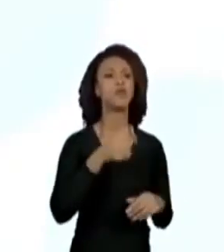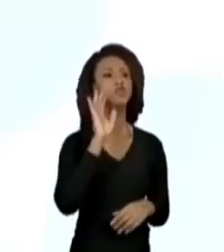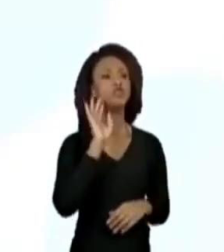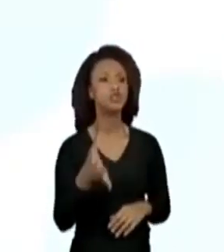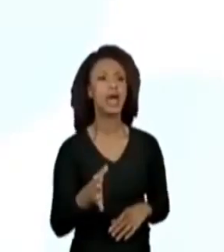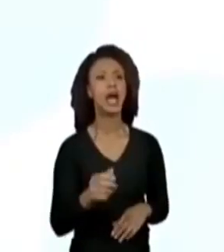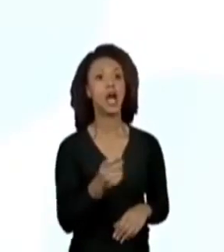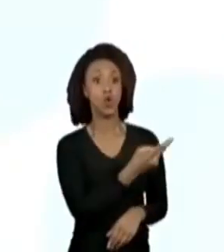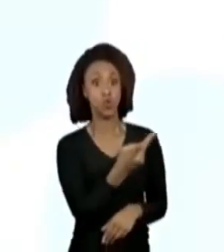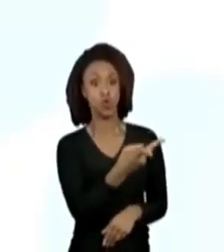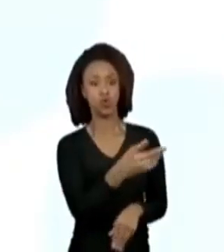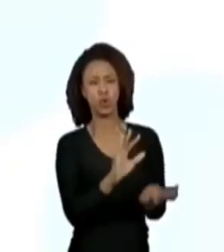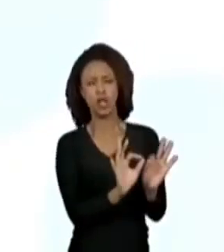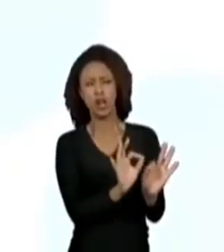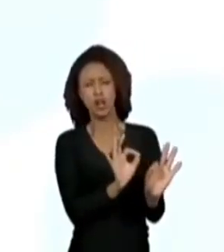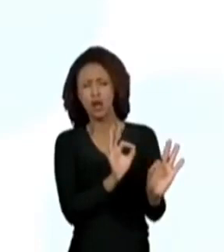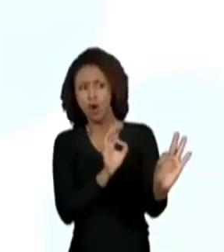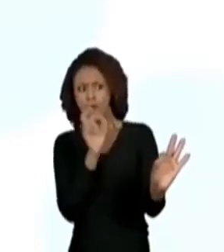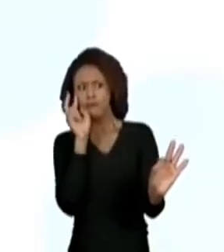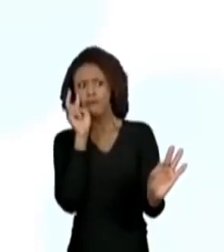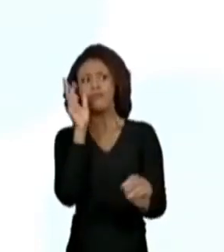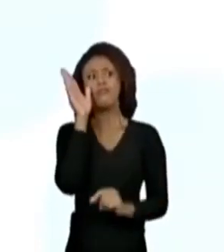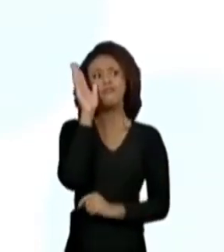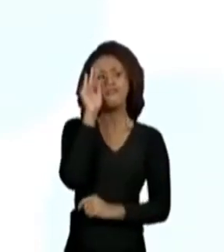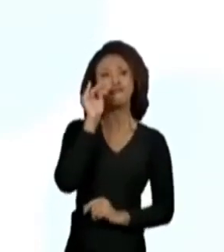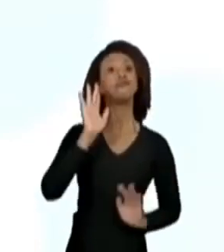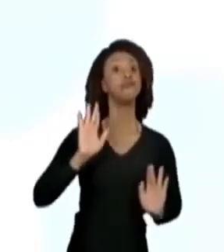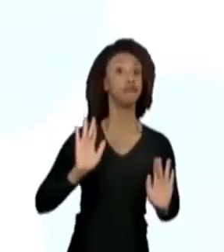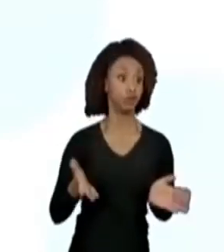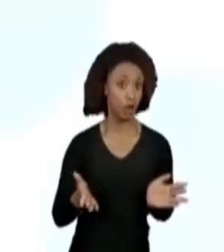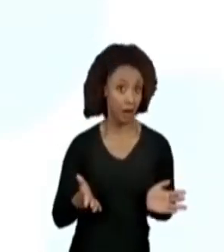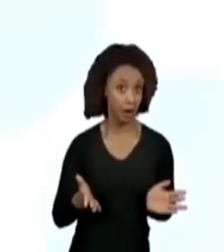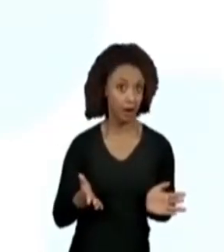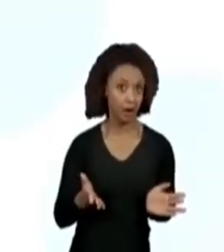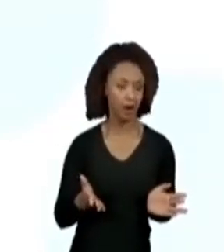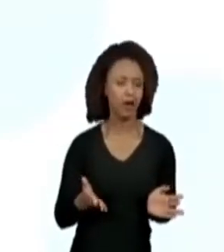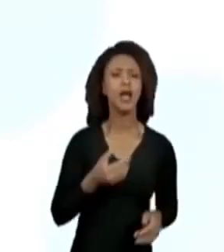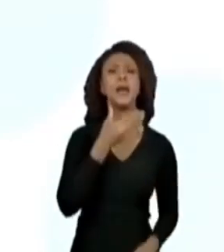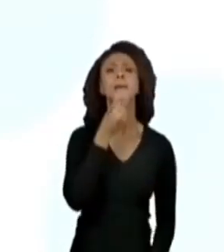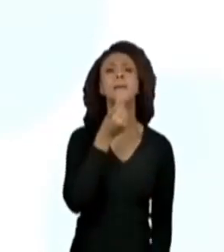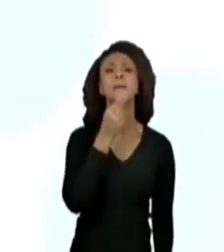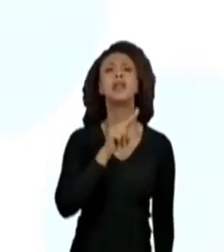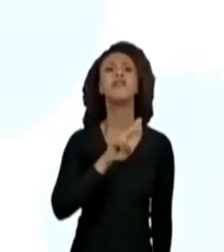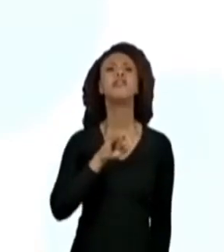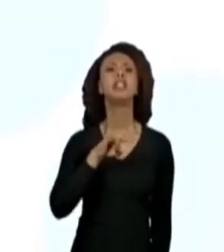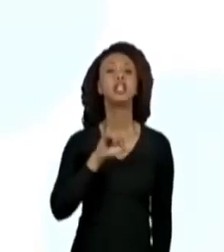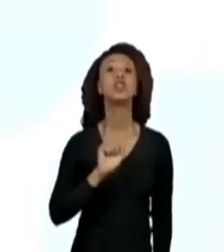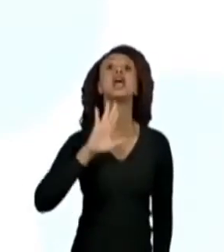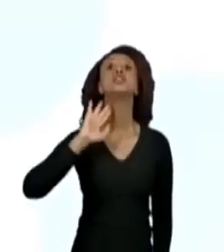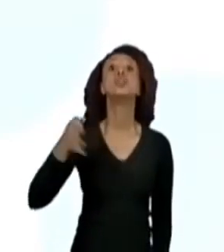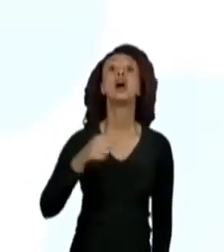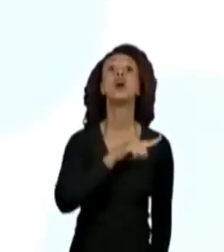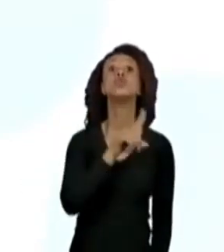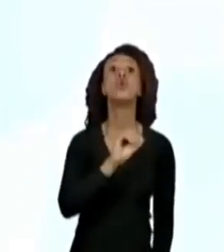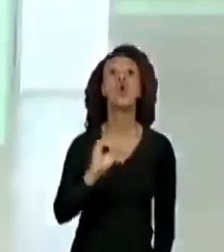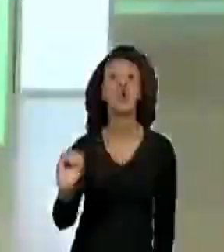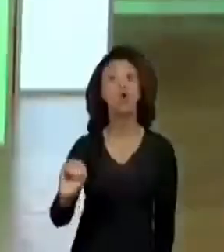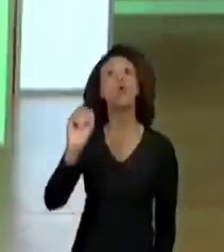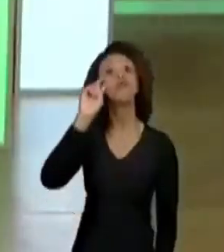bem de longe, não é? É, Vinícius, já vi no